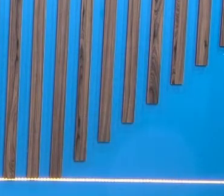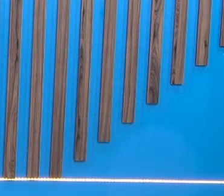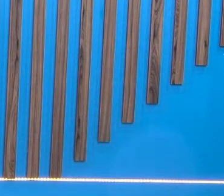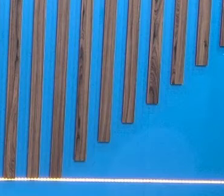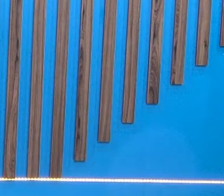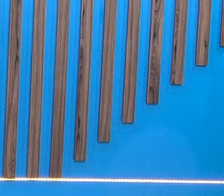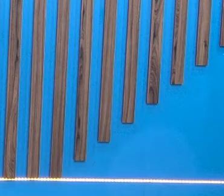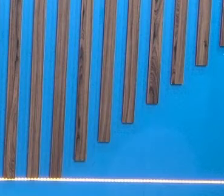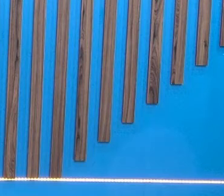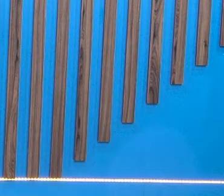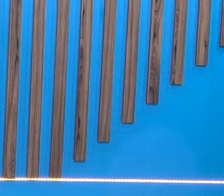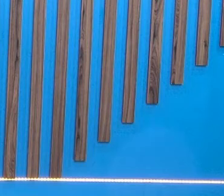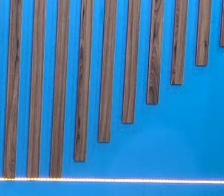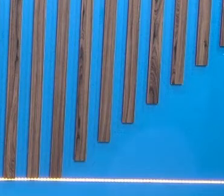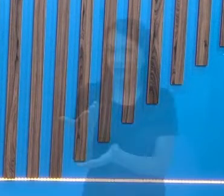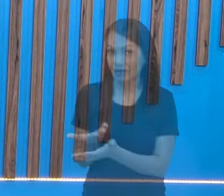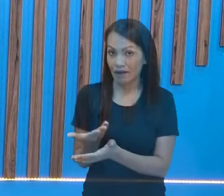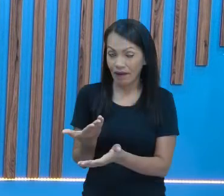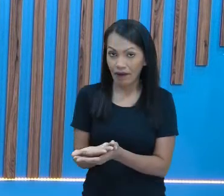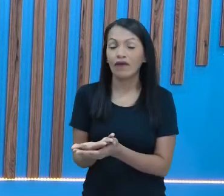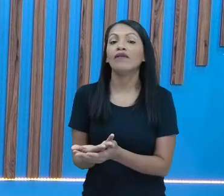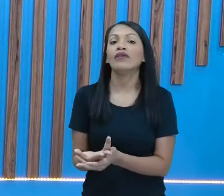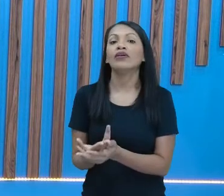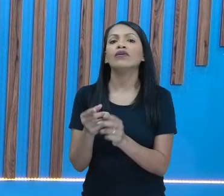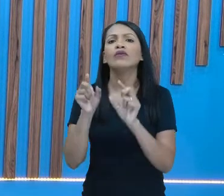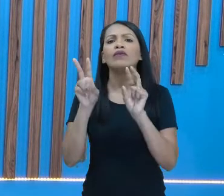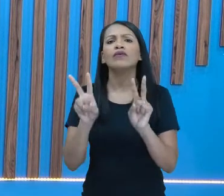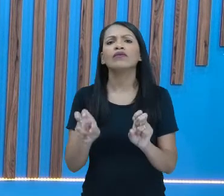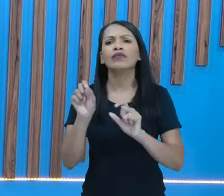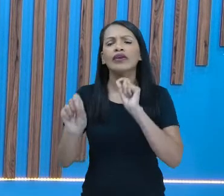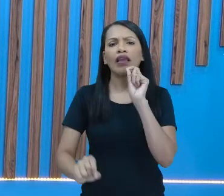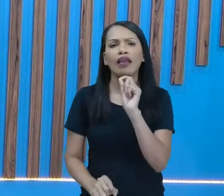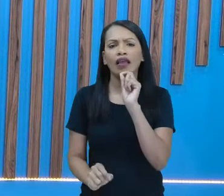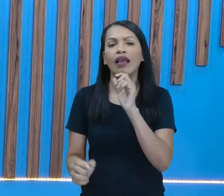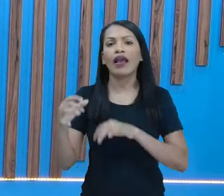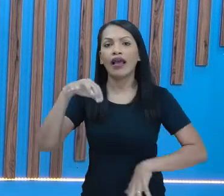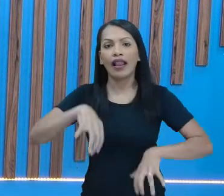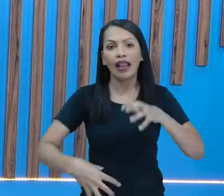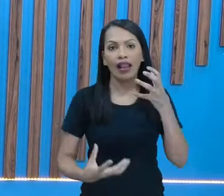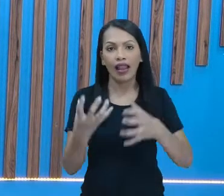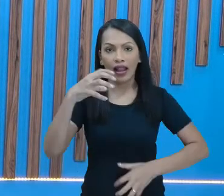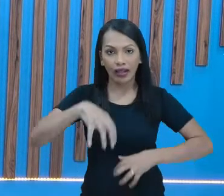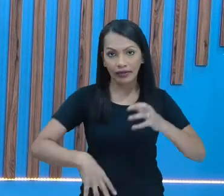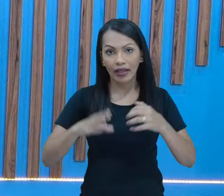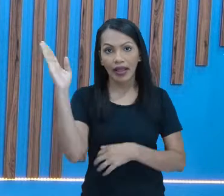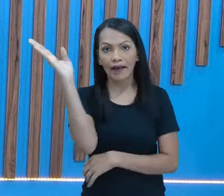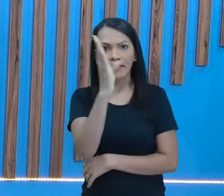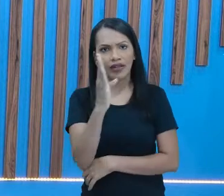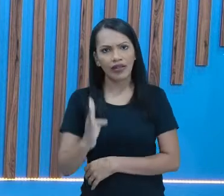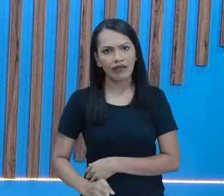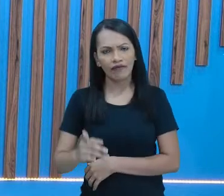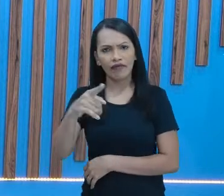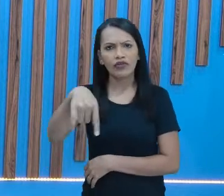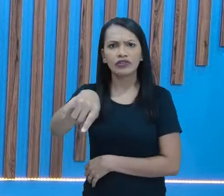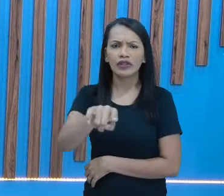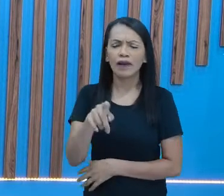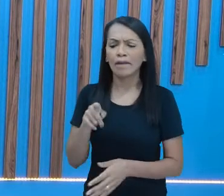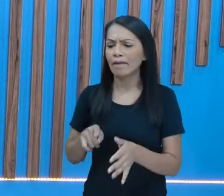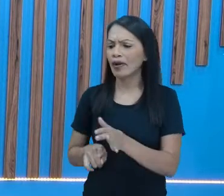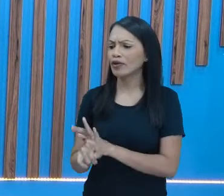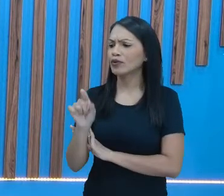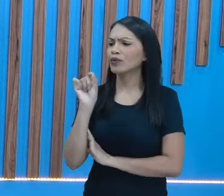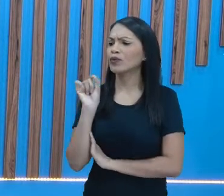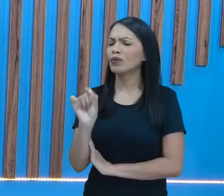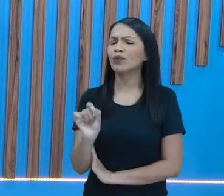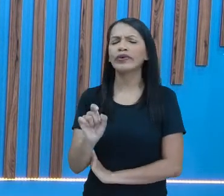aqui para uma aula sobre as lendas brasileiras, não é? E você já deve estar se perguntando aí, o que é lenda,